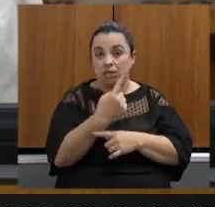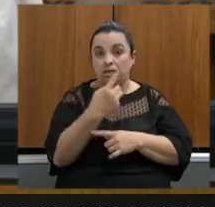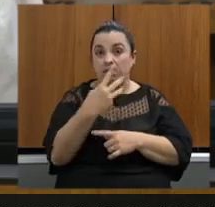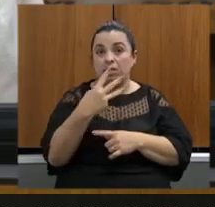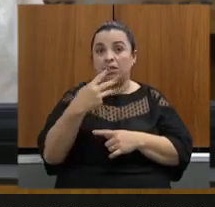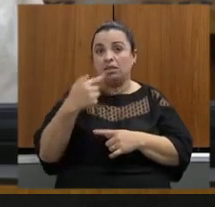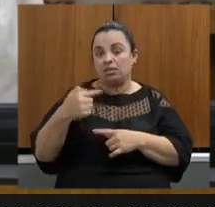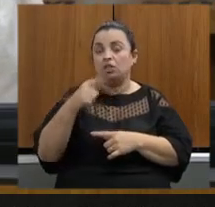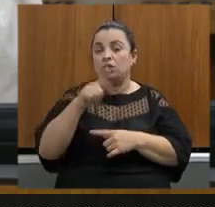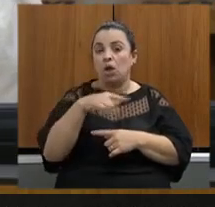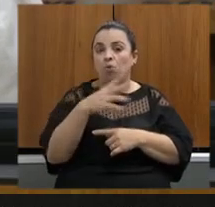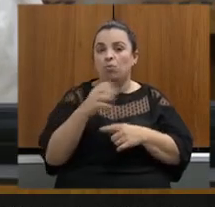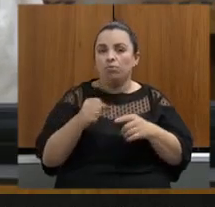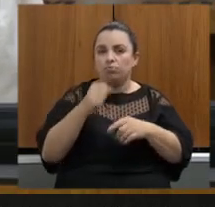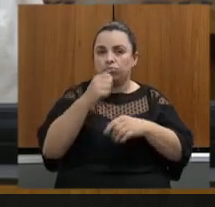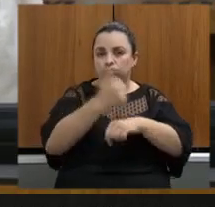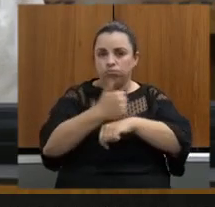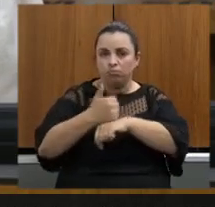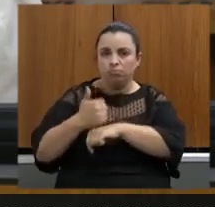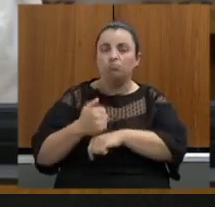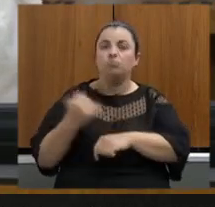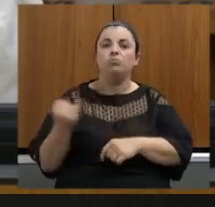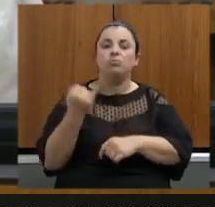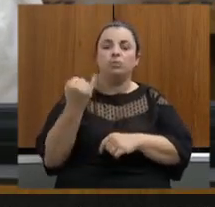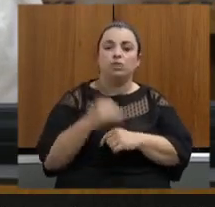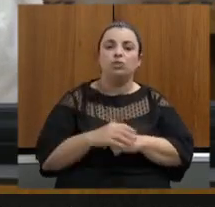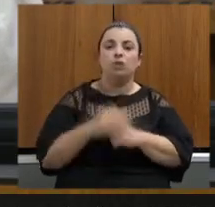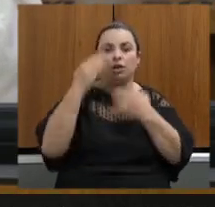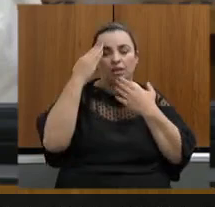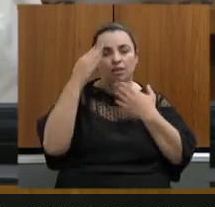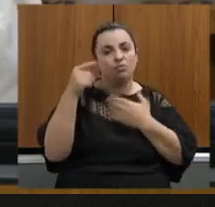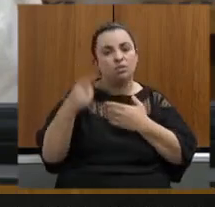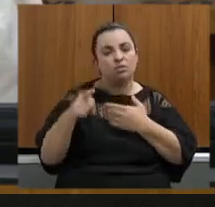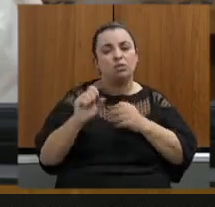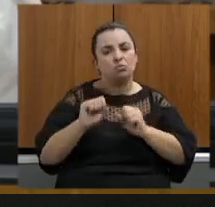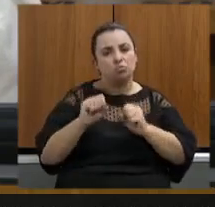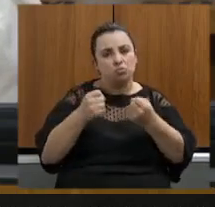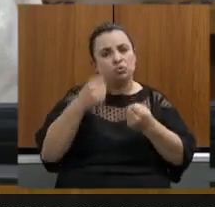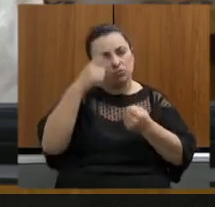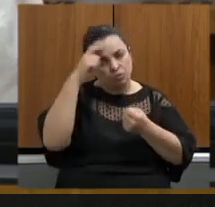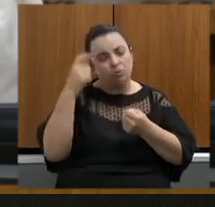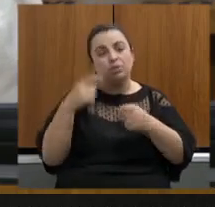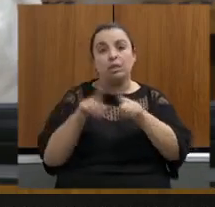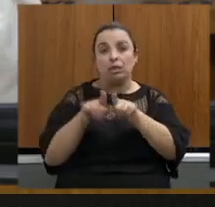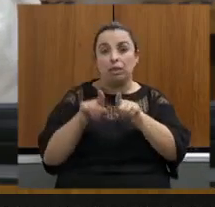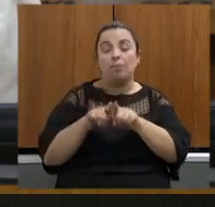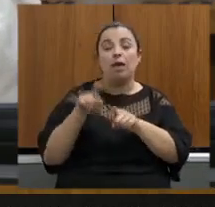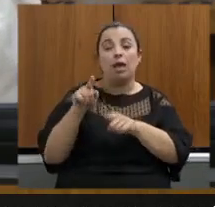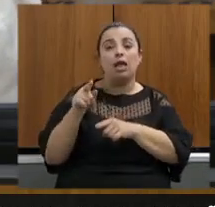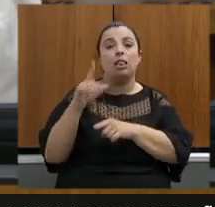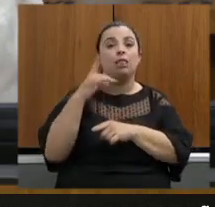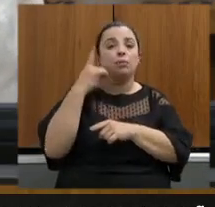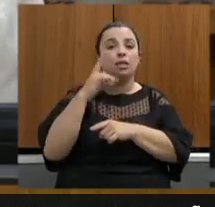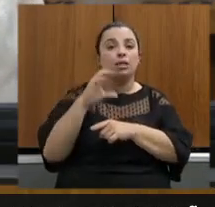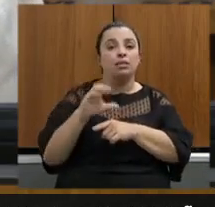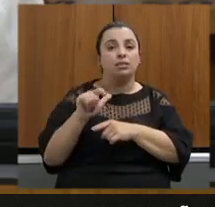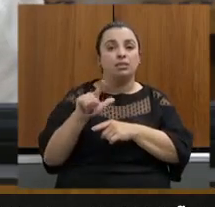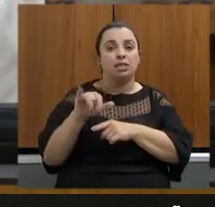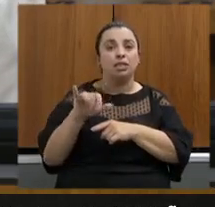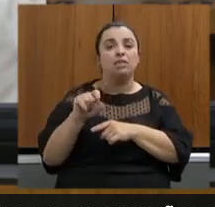importante né Queria agradecer seu empenho para essa luta deputados feliz e também vai ter bastante Por isso